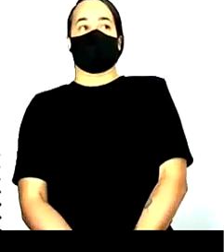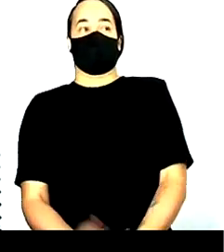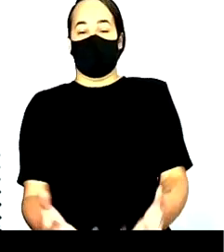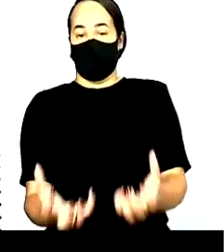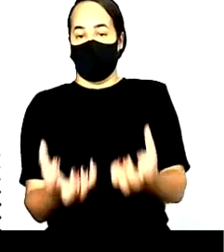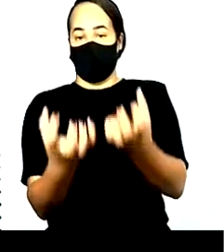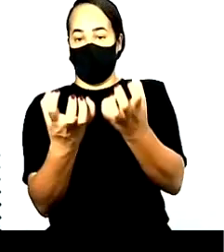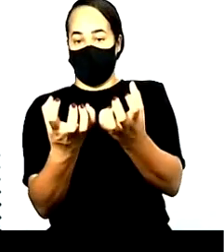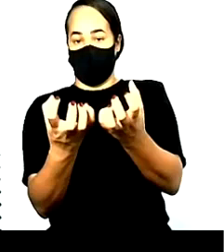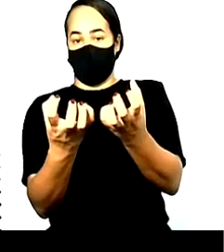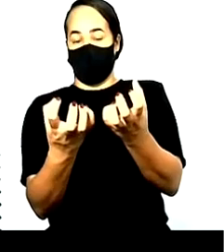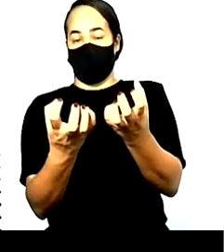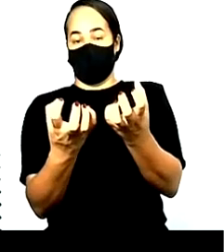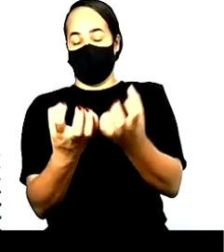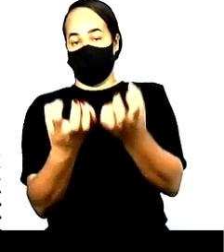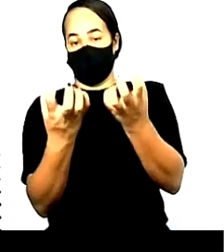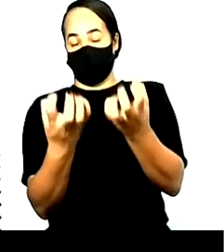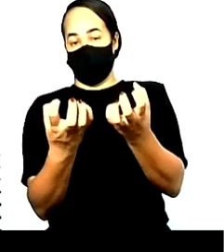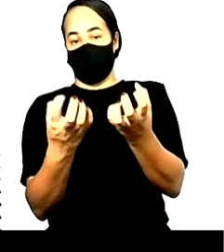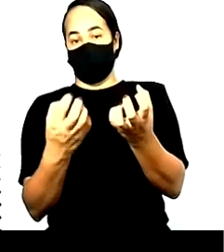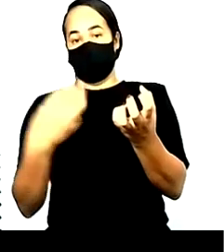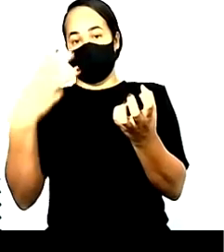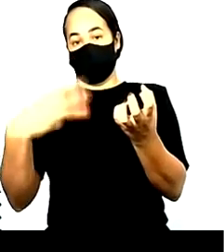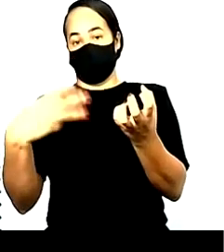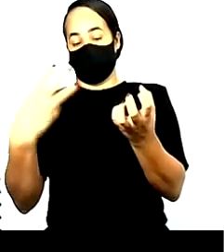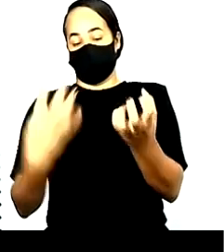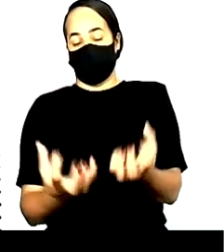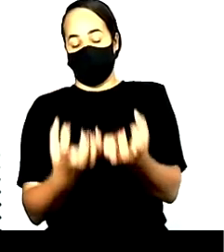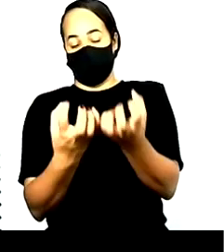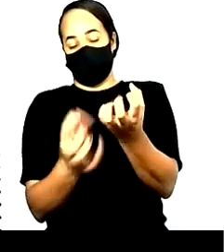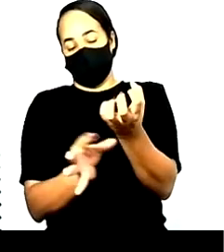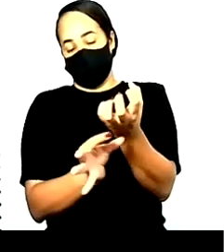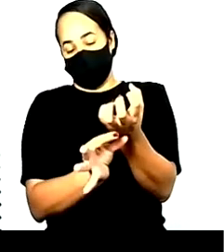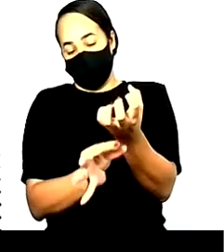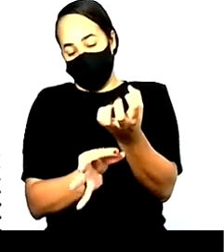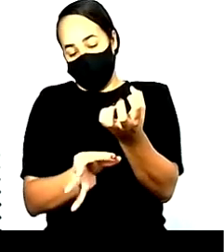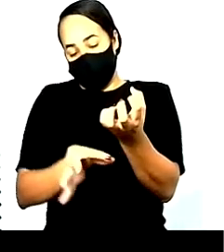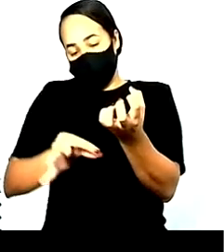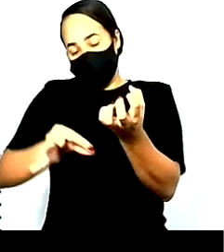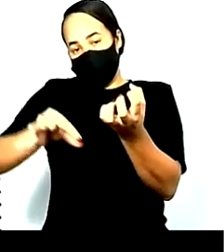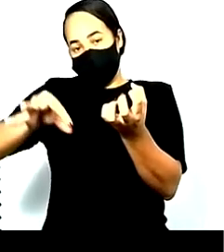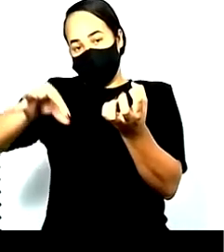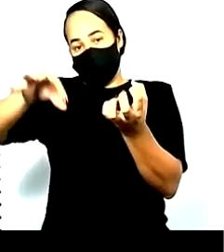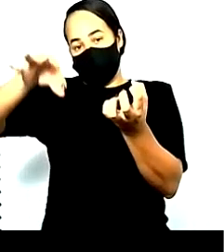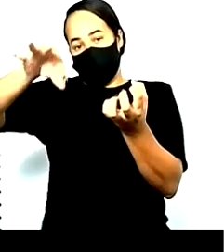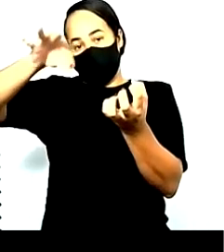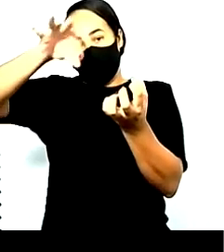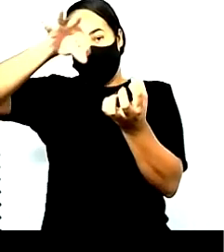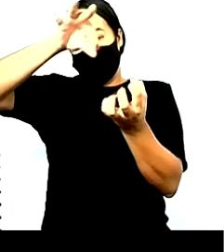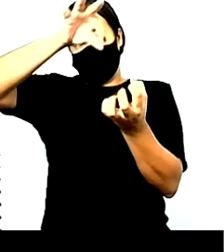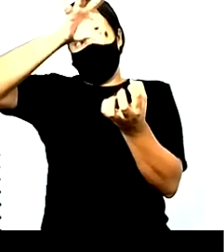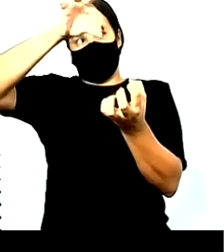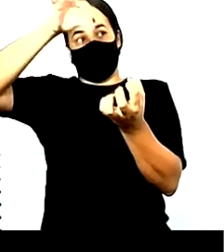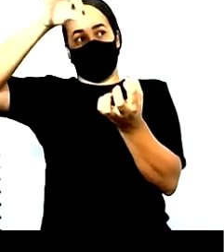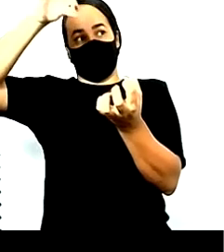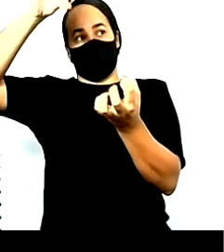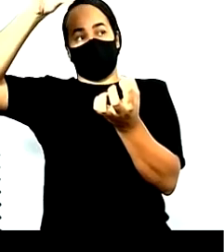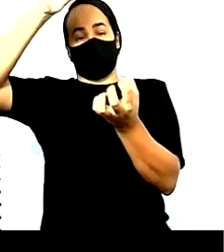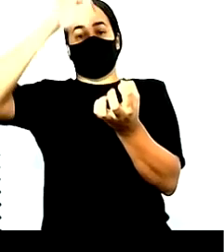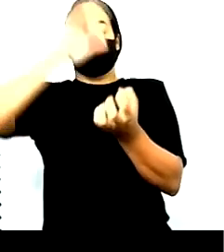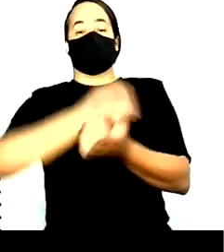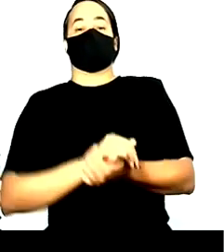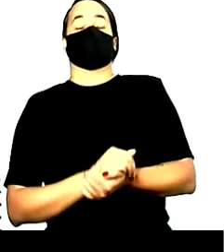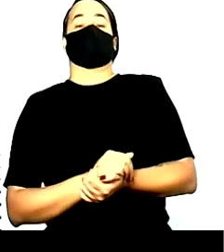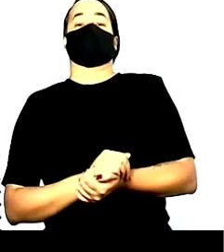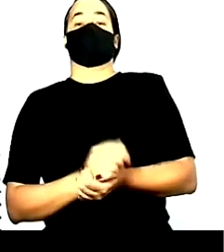O terceiro órgão é o canal deferente. O canal deferente ele vai ser um tubo fino e longo, que vai sair